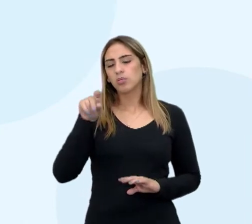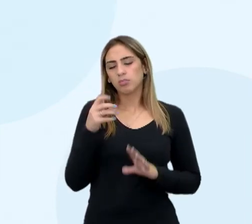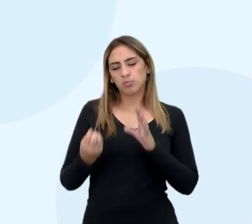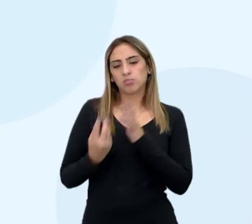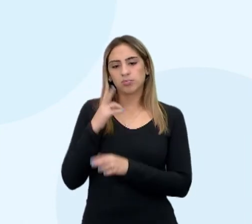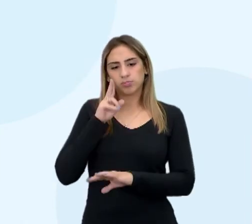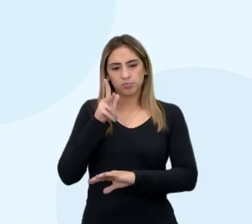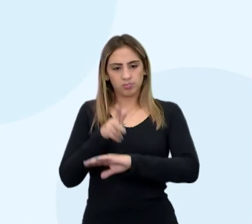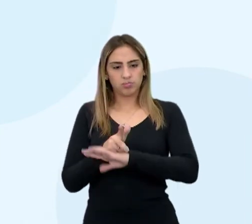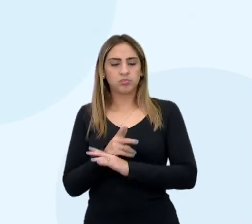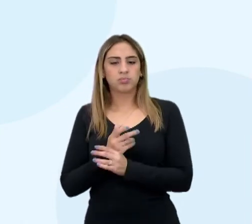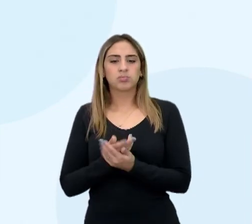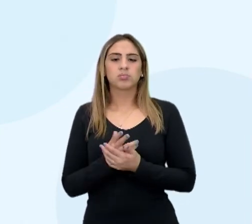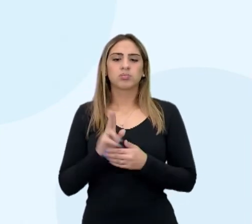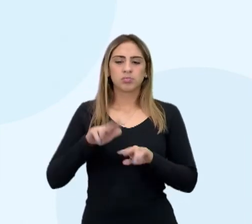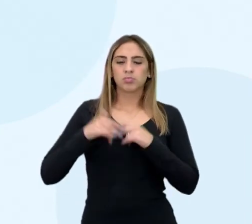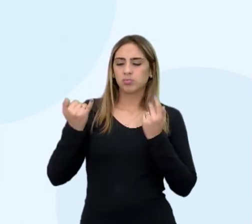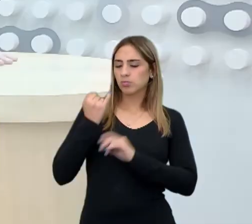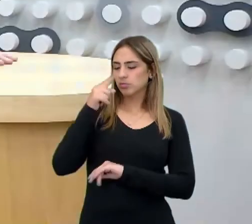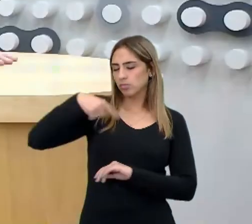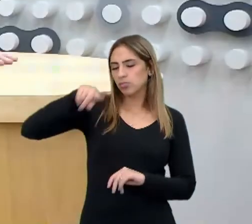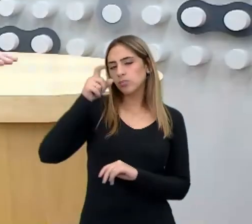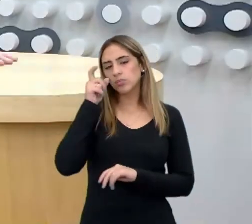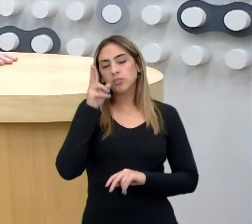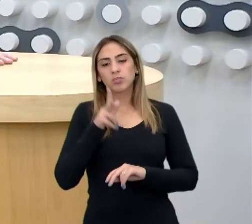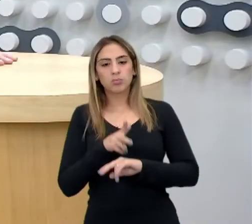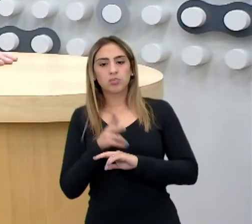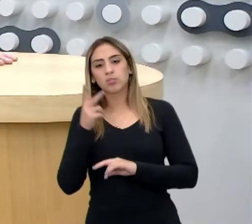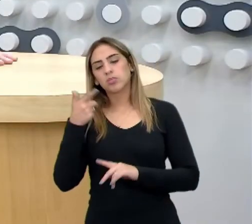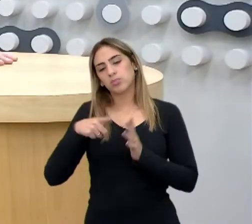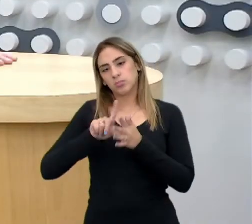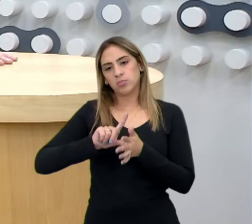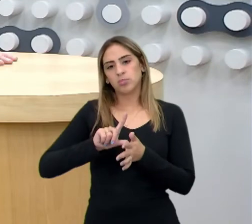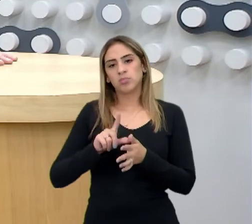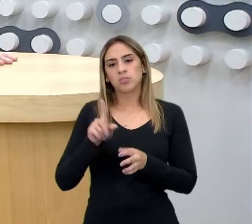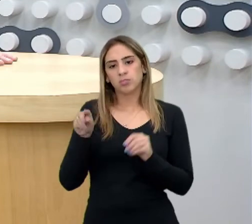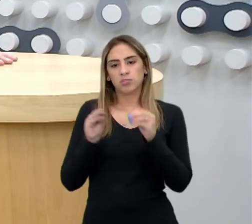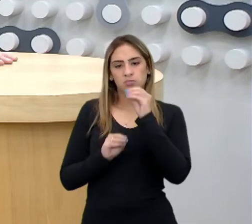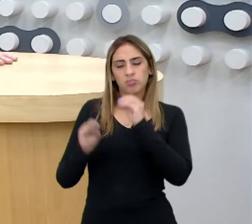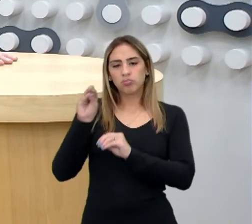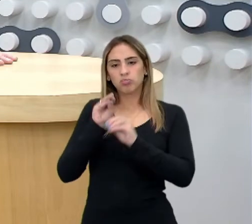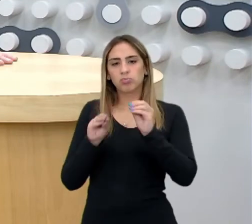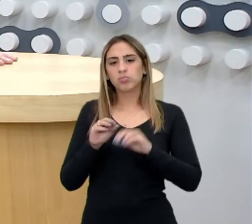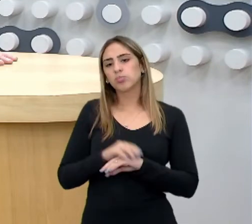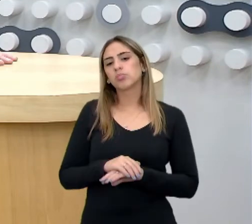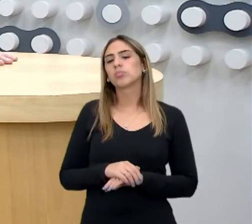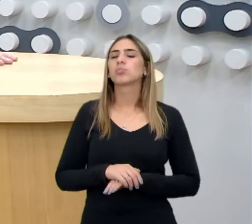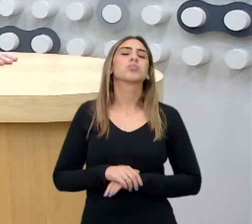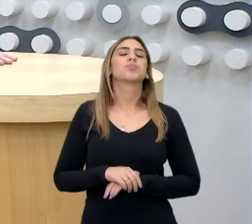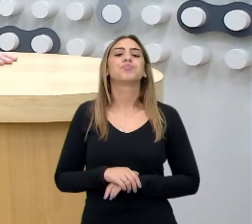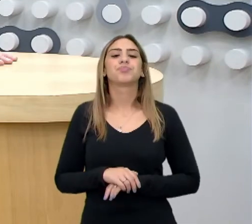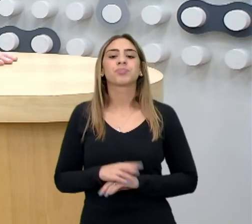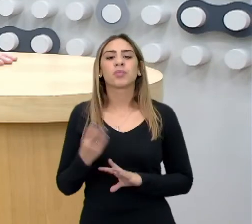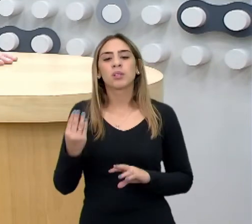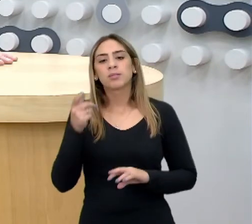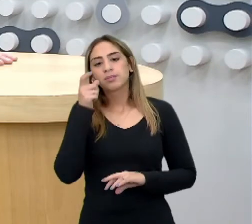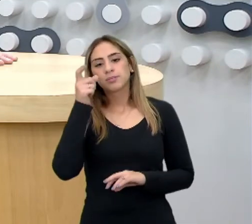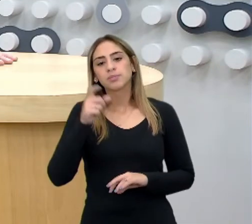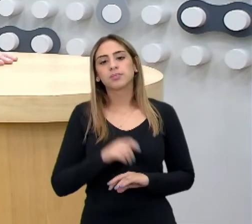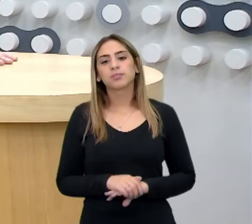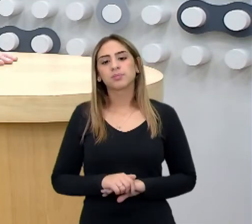nesse vídeo. Por isso que é importante vocês assistirem esse vídeo aí antes, né, de montar esse sismógrafo aí, é bastante